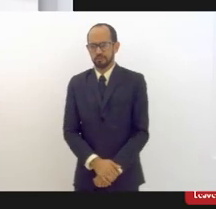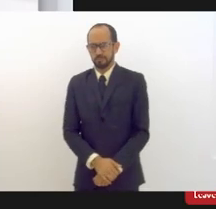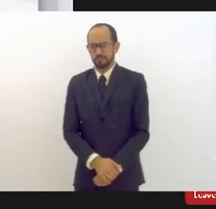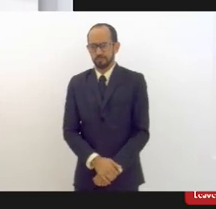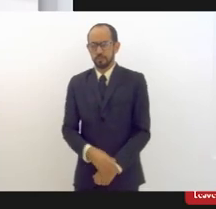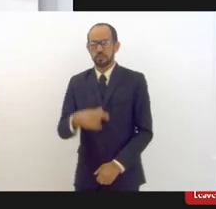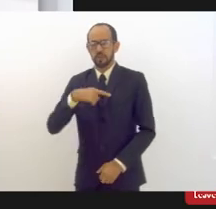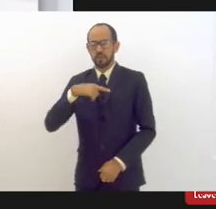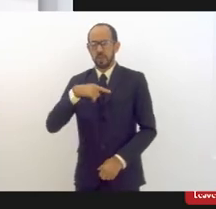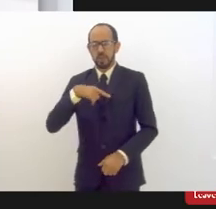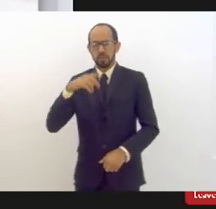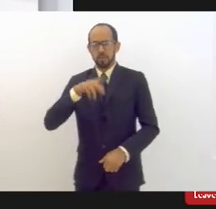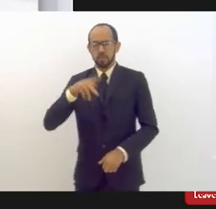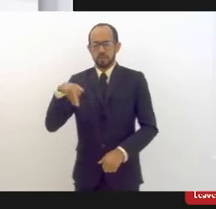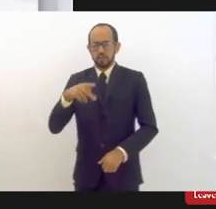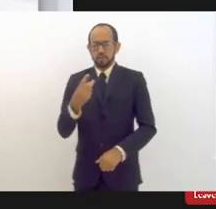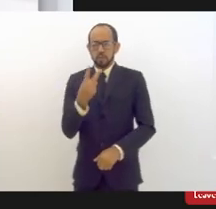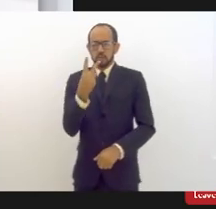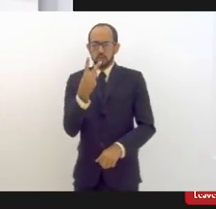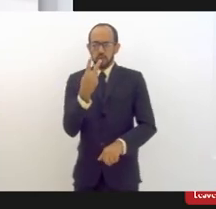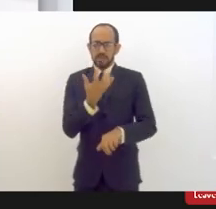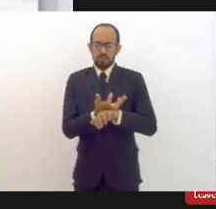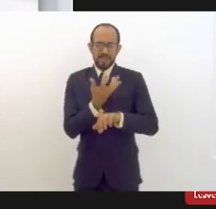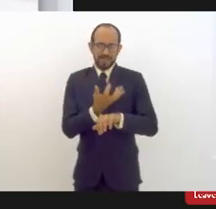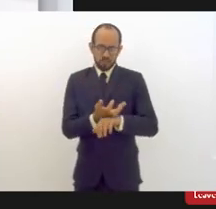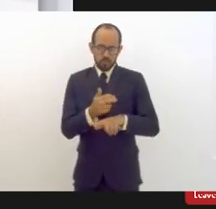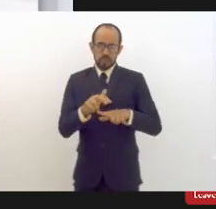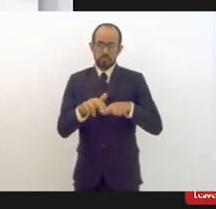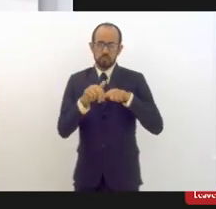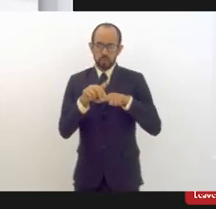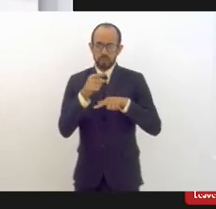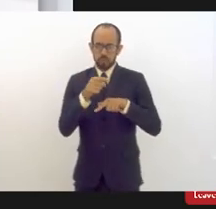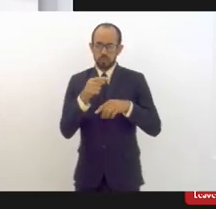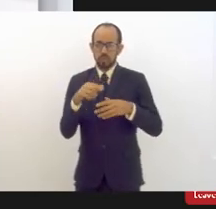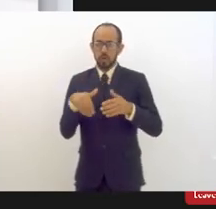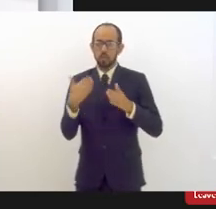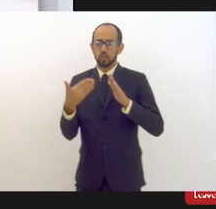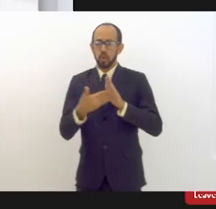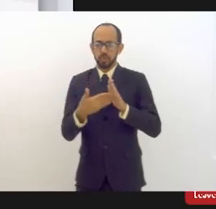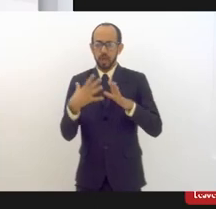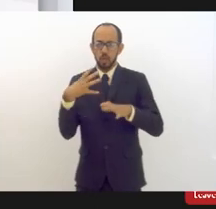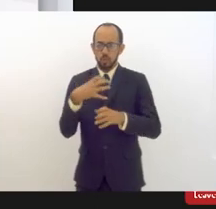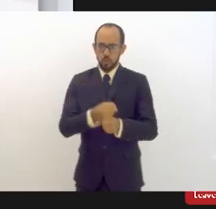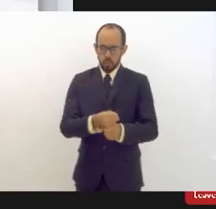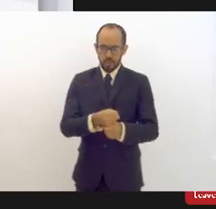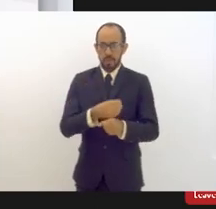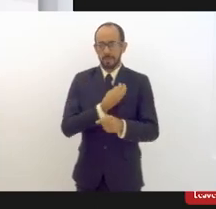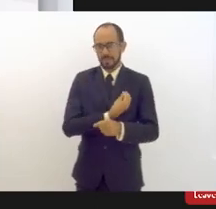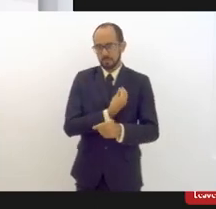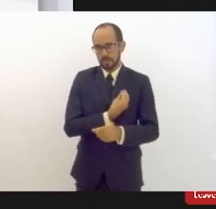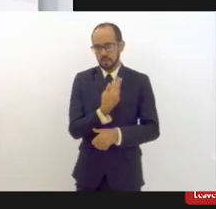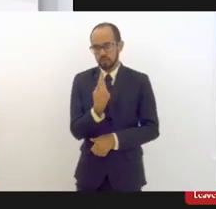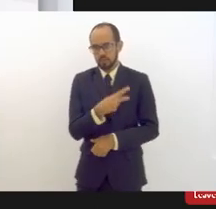temos professores com duas matrículas, então o nosso total de docentes por matrícula, que é efetivamente a participação dele na rede,